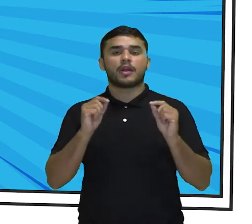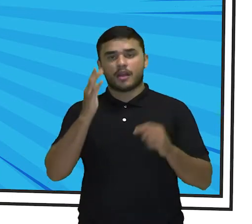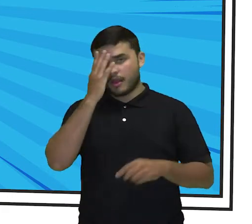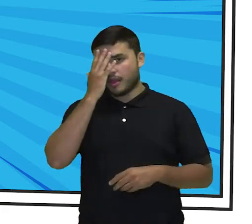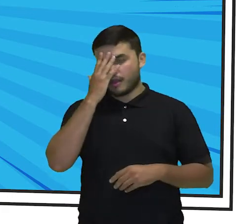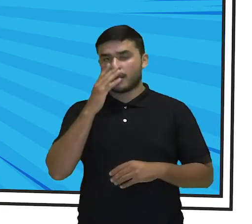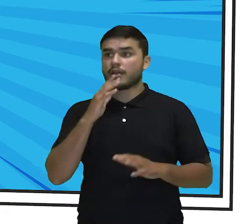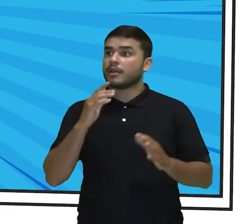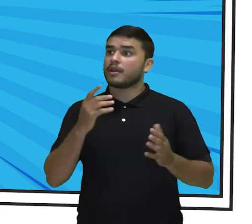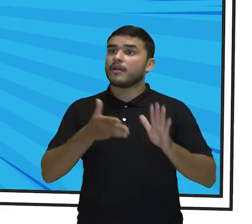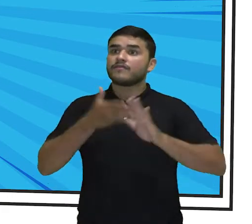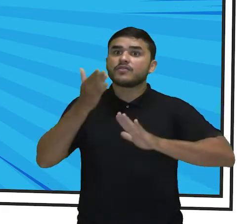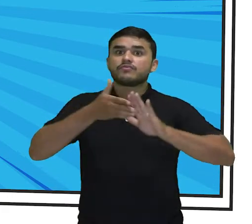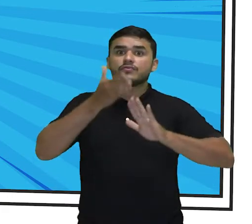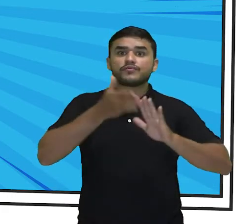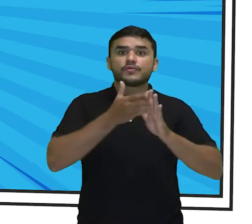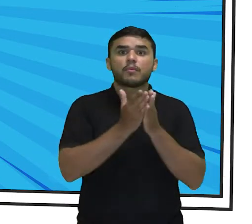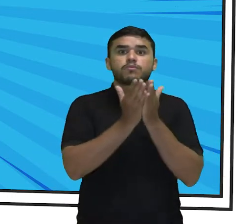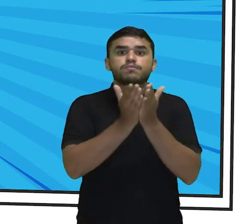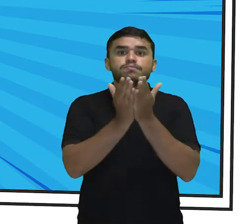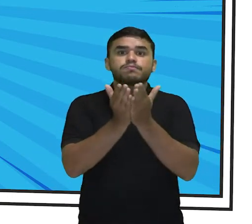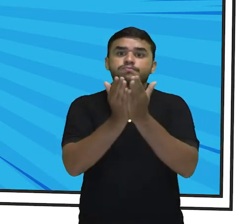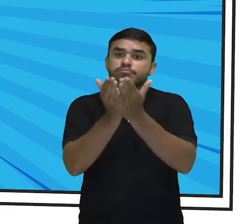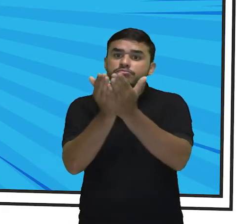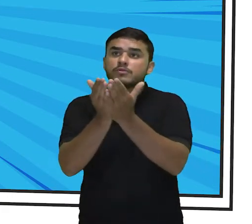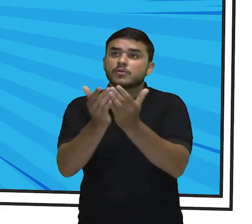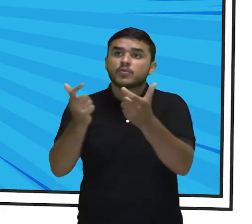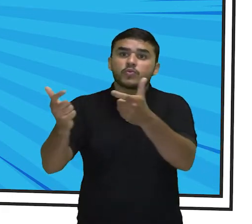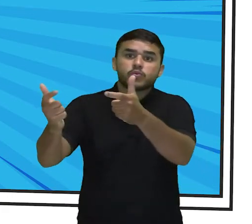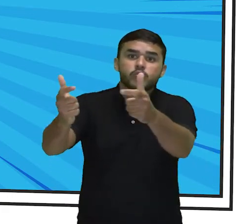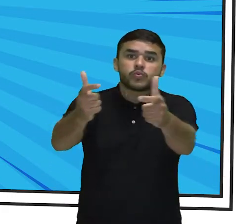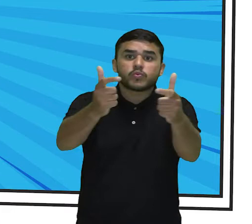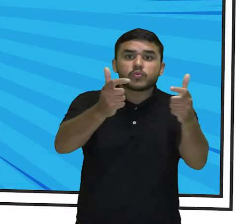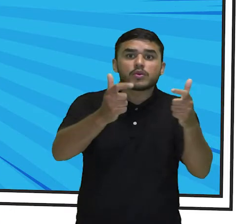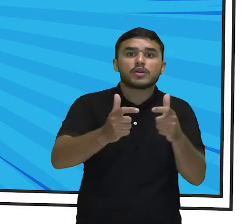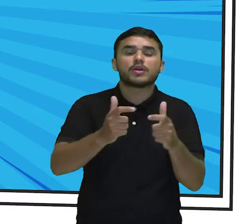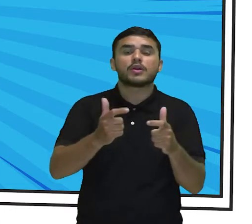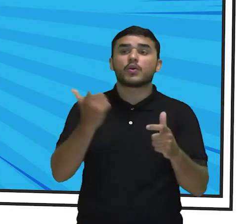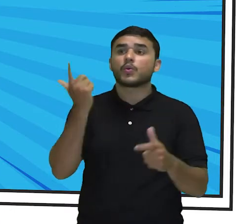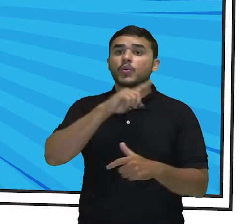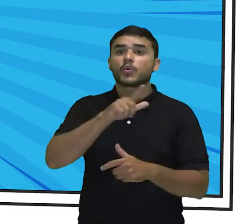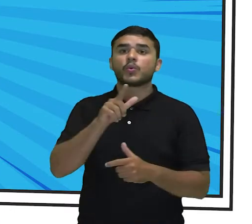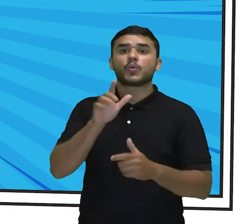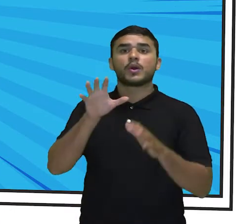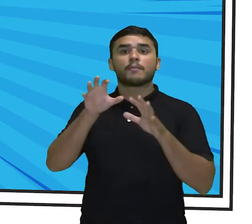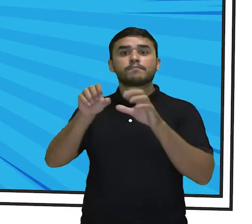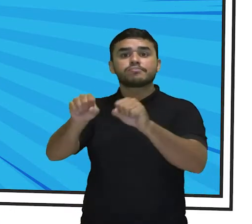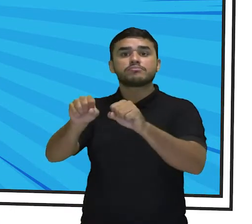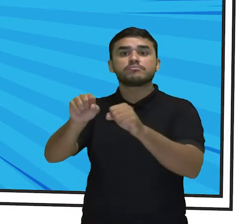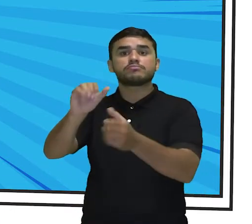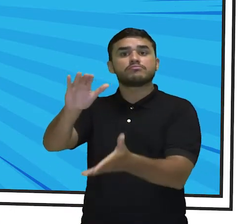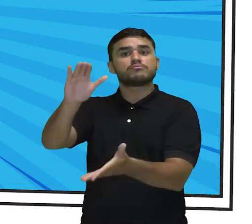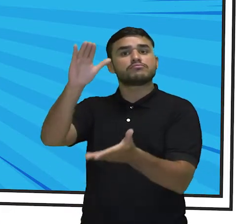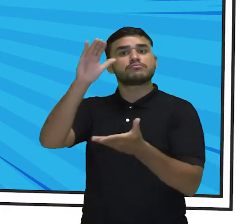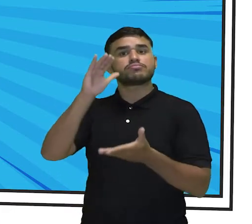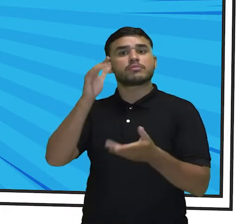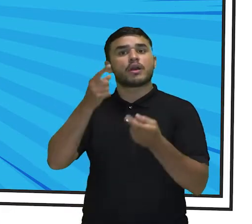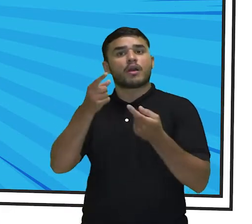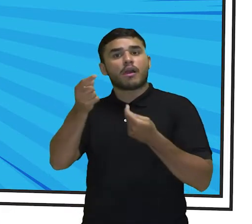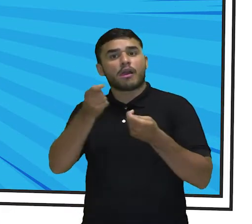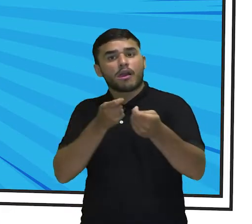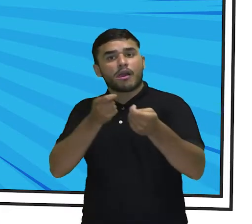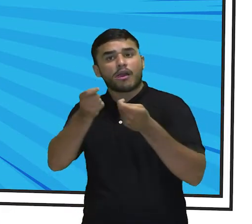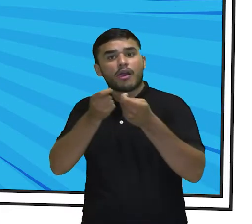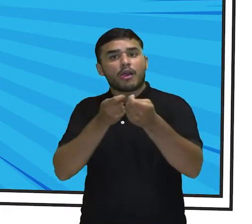fazer essas viagens marítimas. Então, faziam-se as viagens, conseguiam as mercadorias, e para manter sempre aquele fluxo de